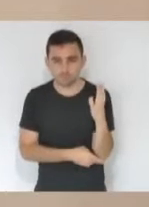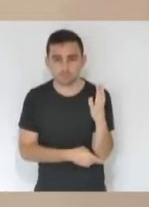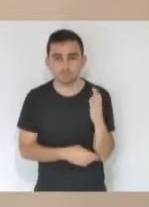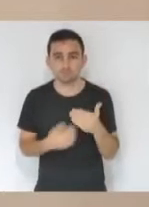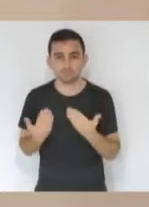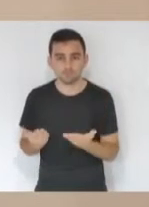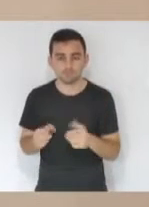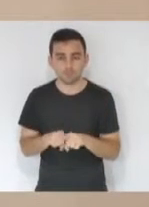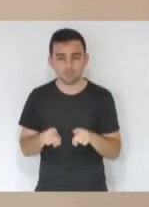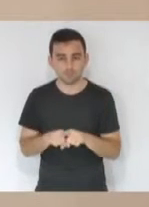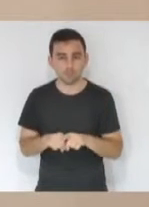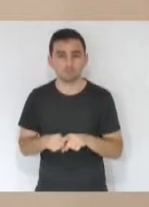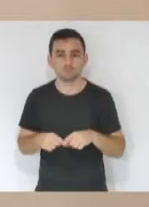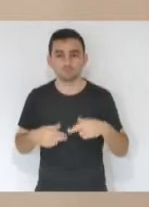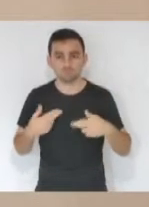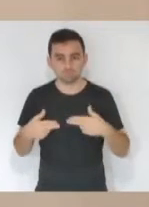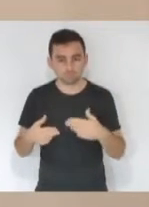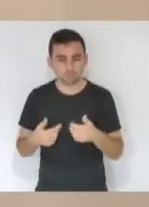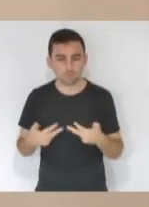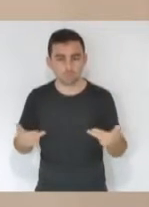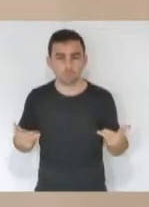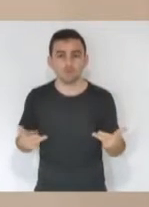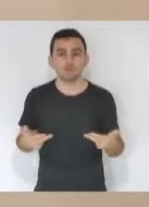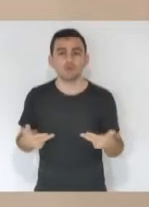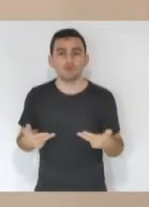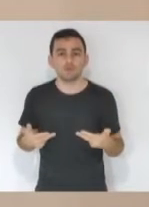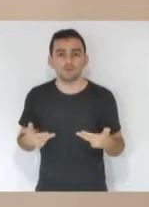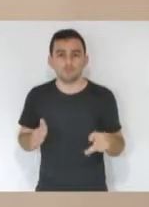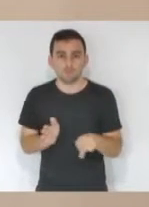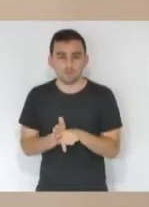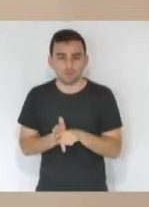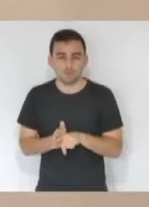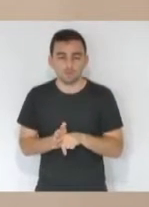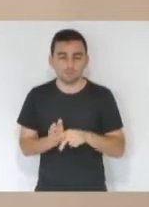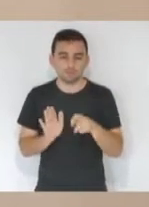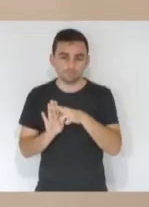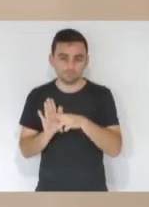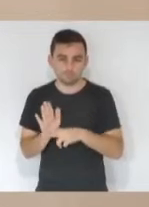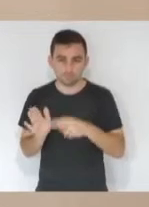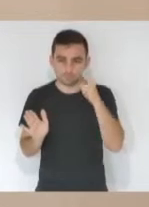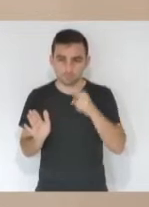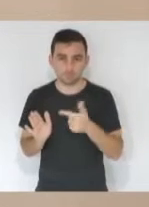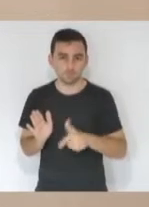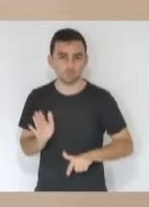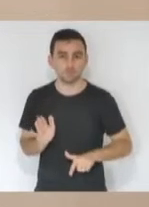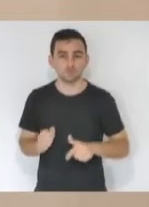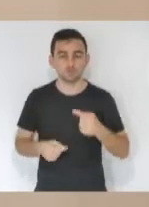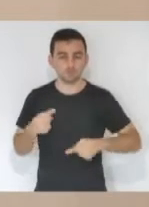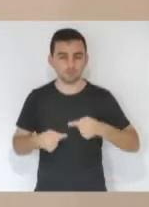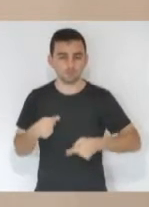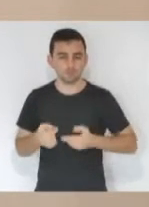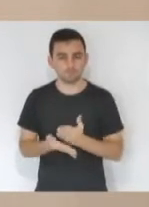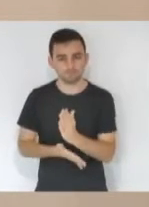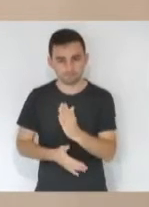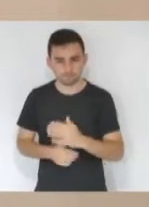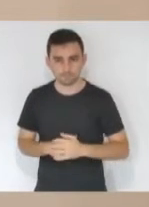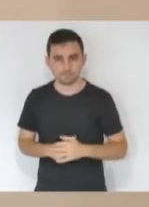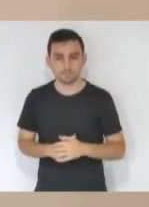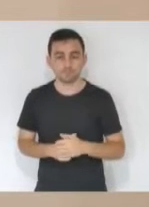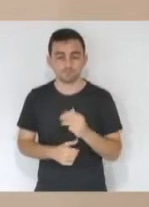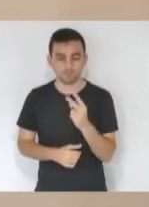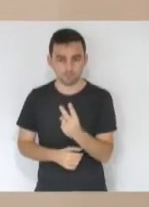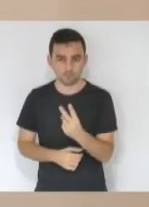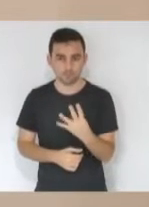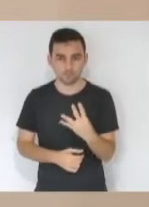naturais renováveis para que seja revista a instrução normativa 185 discussão votação aprovado 243